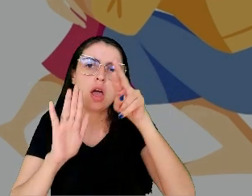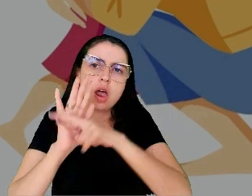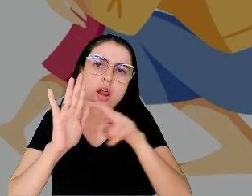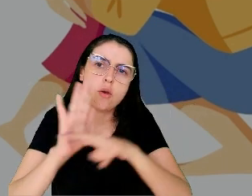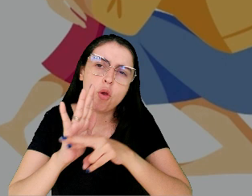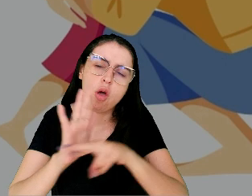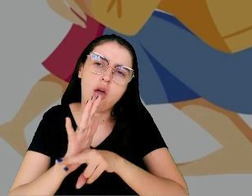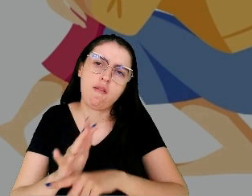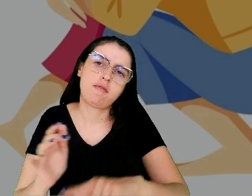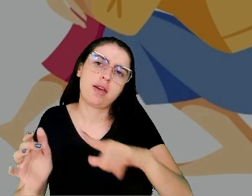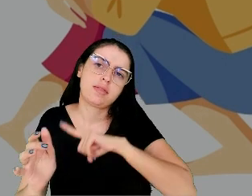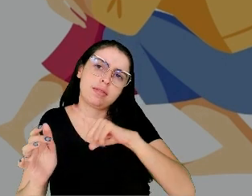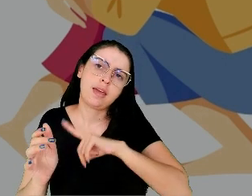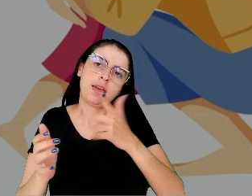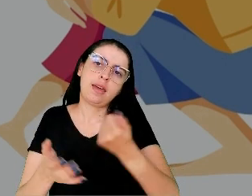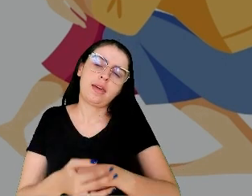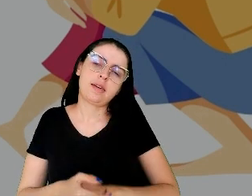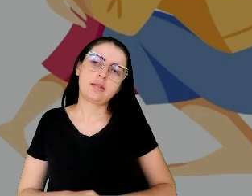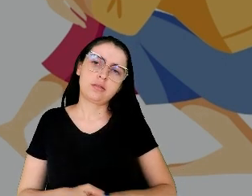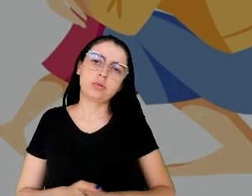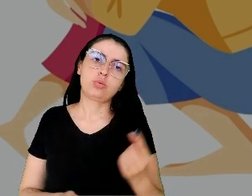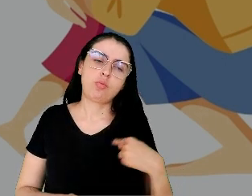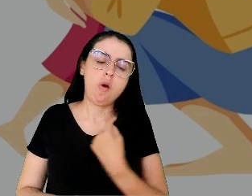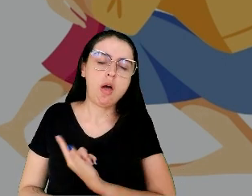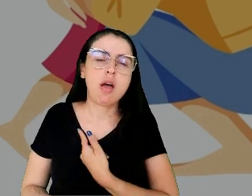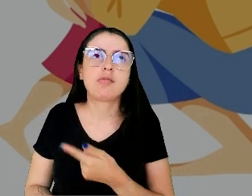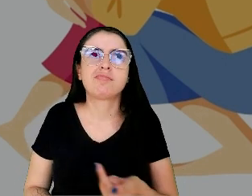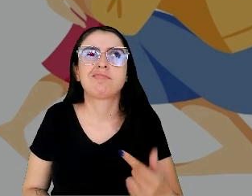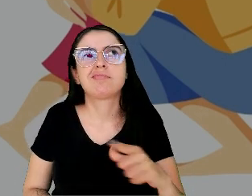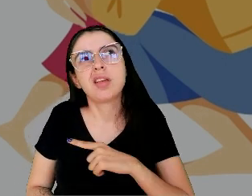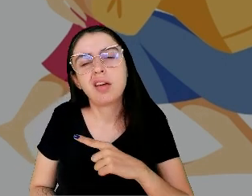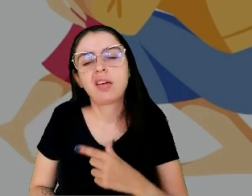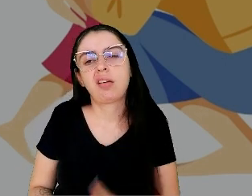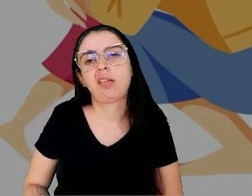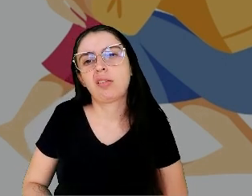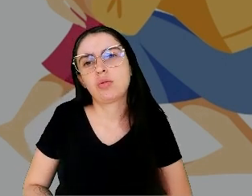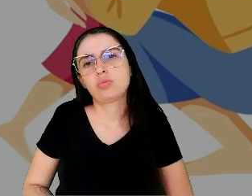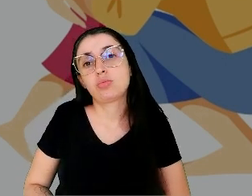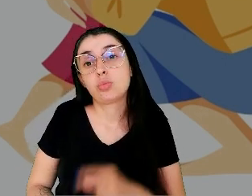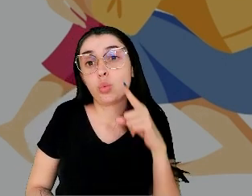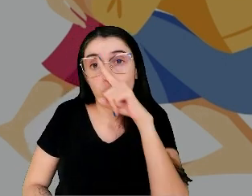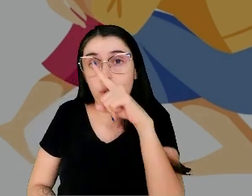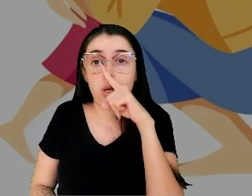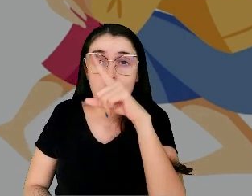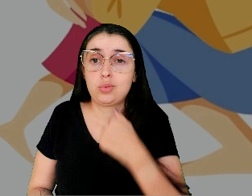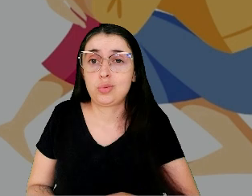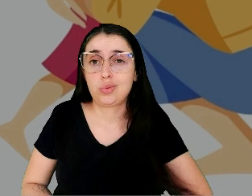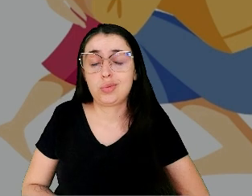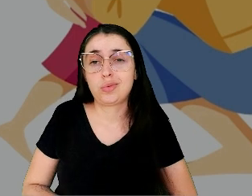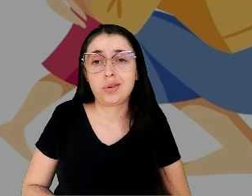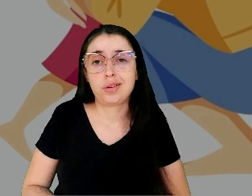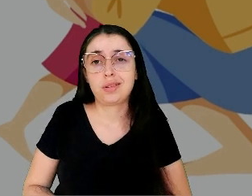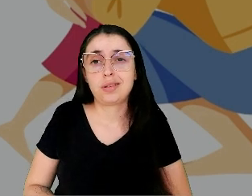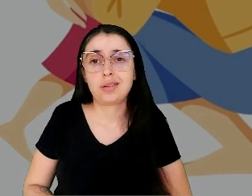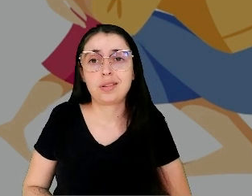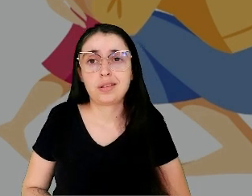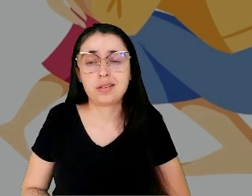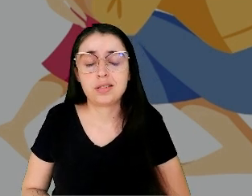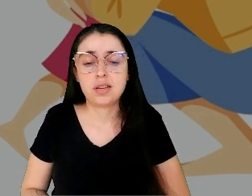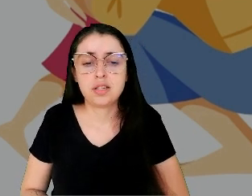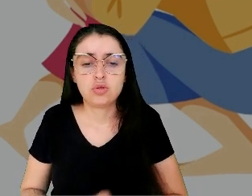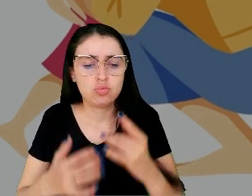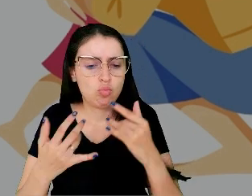potabilidade coloque, nós temos o risco de